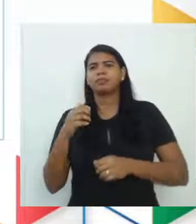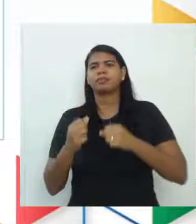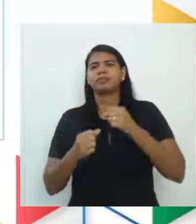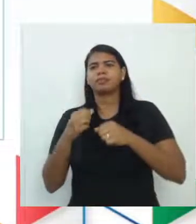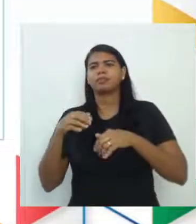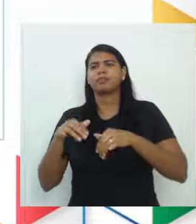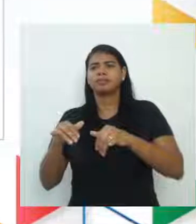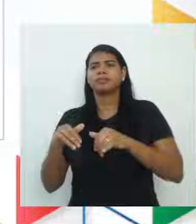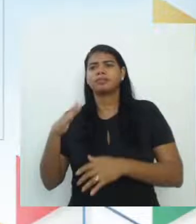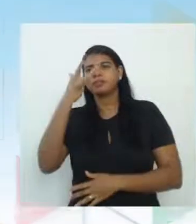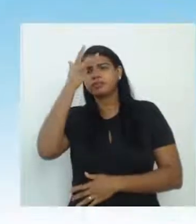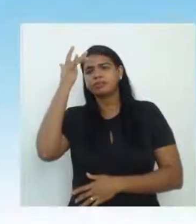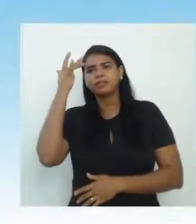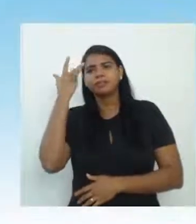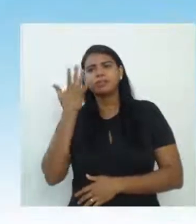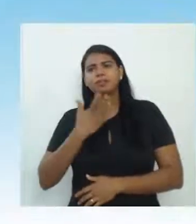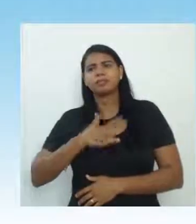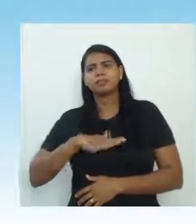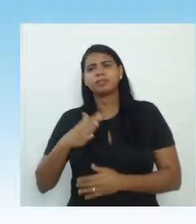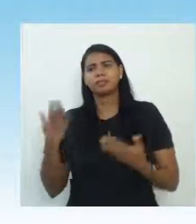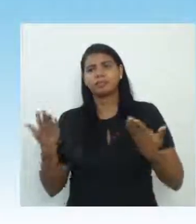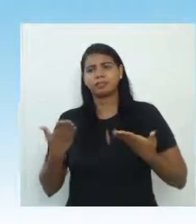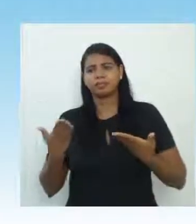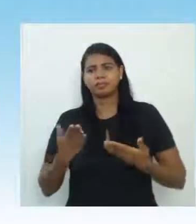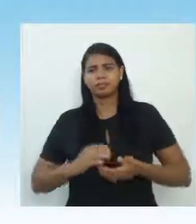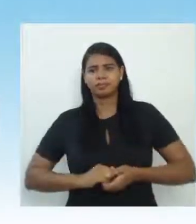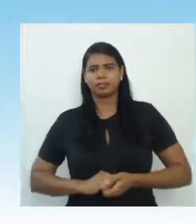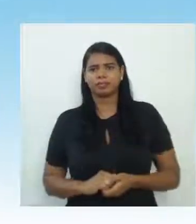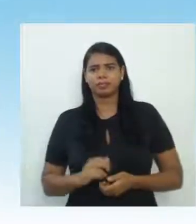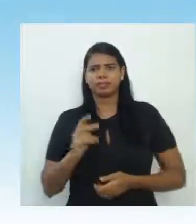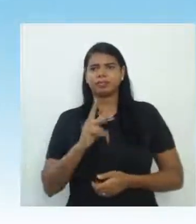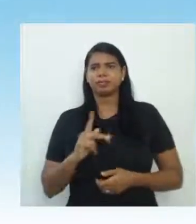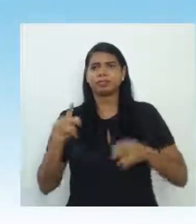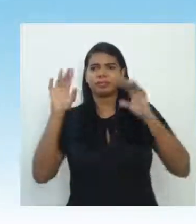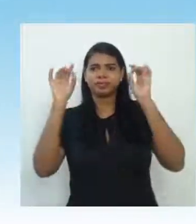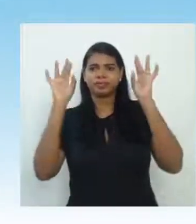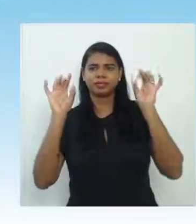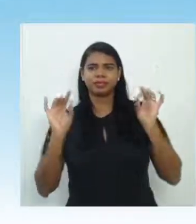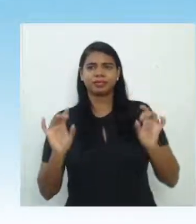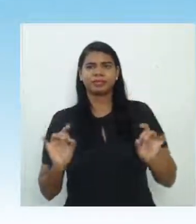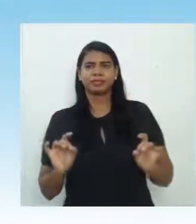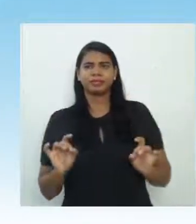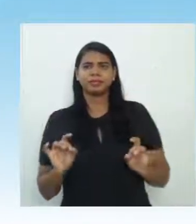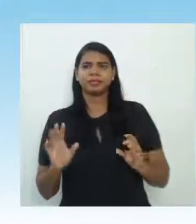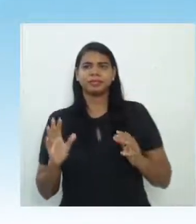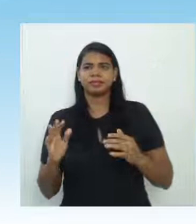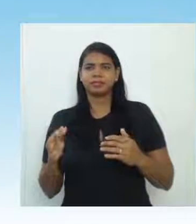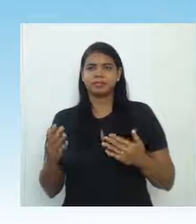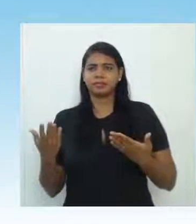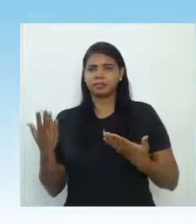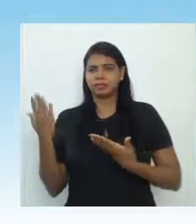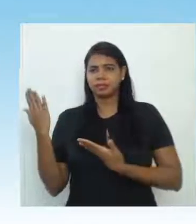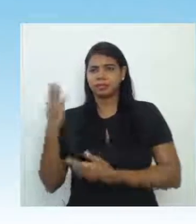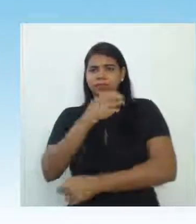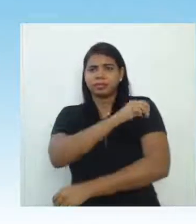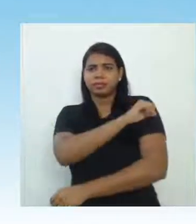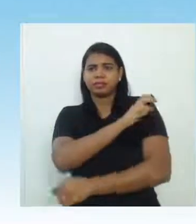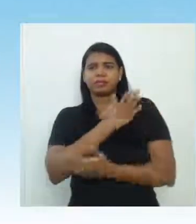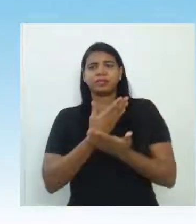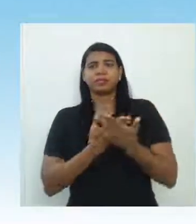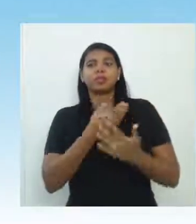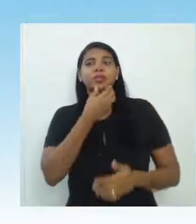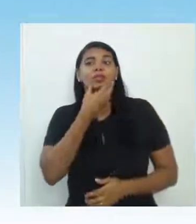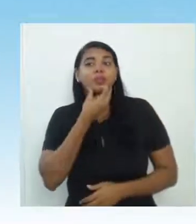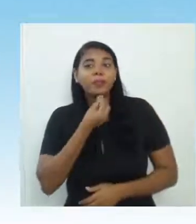direitos dos cidadãos. E eu gostaria, professora, em especial, me dirigir agora aos estudantes, aos rapazes,